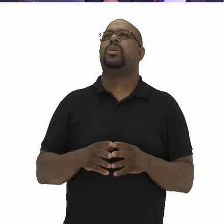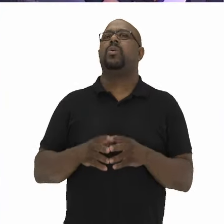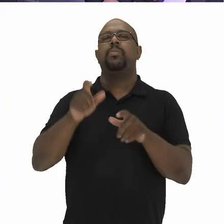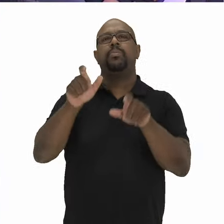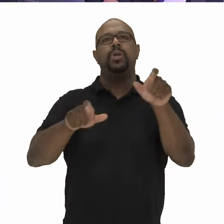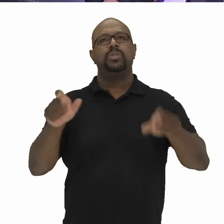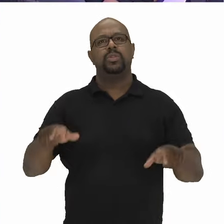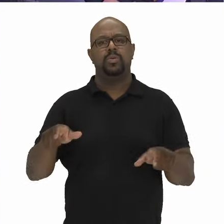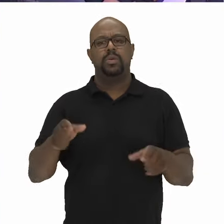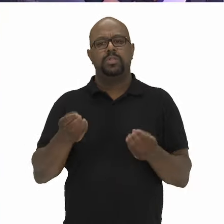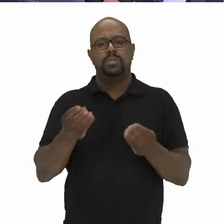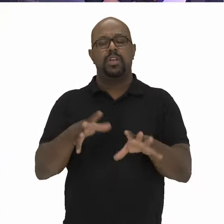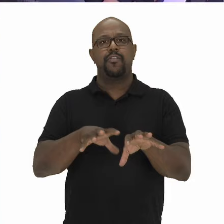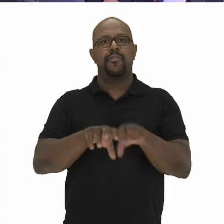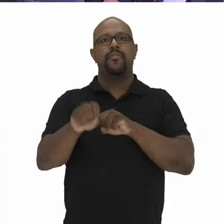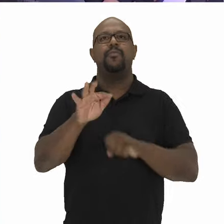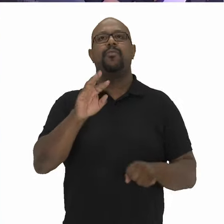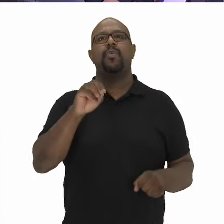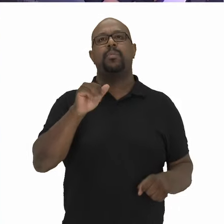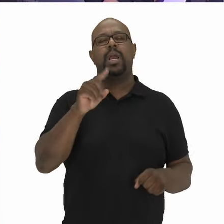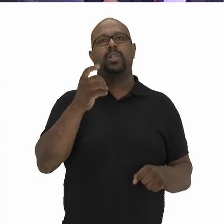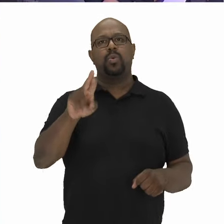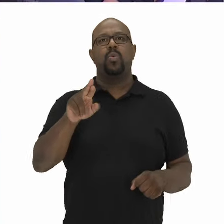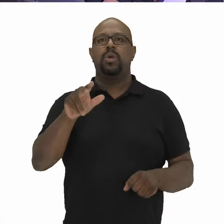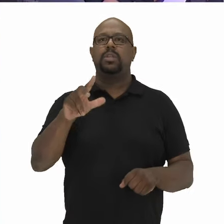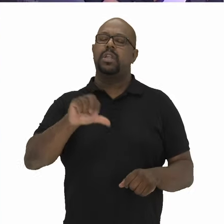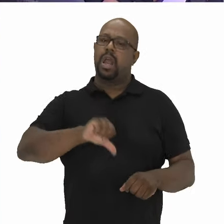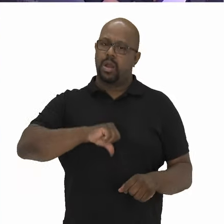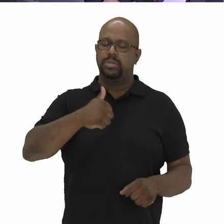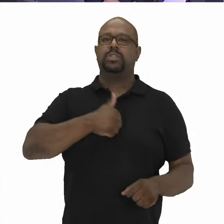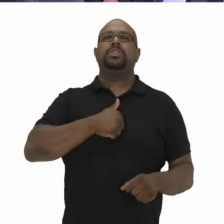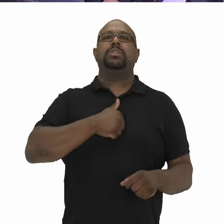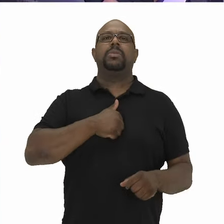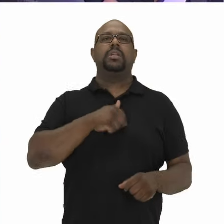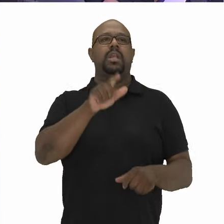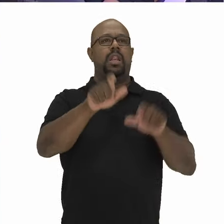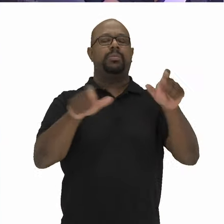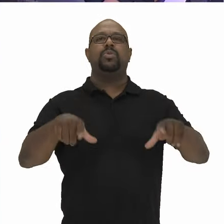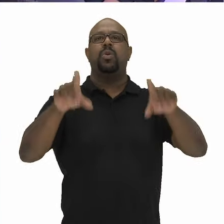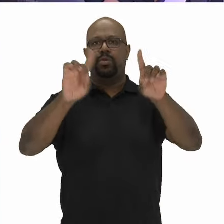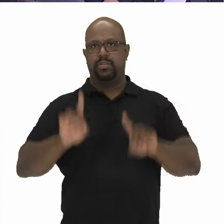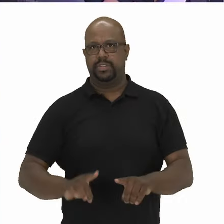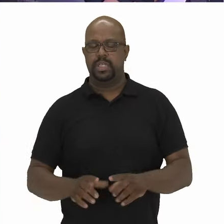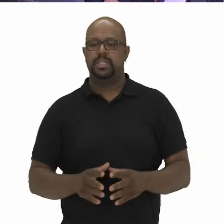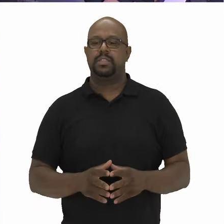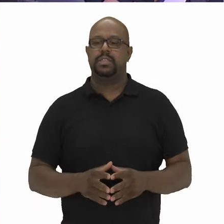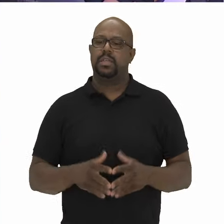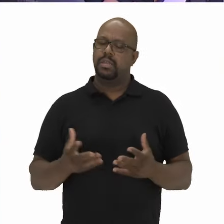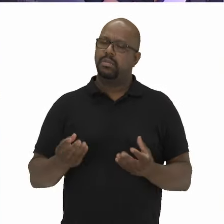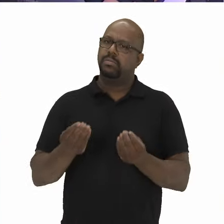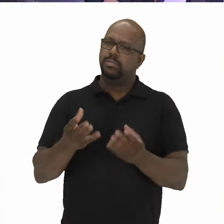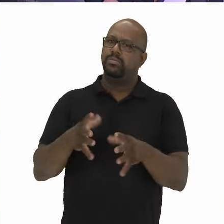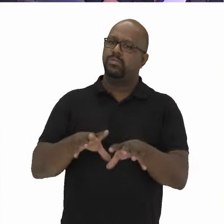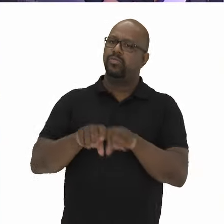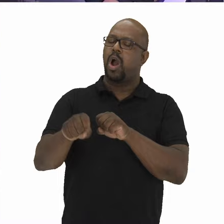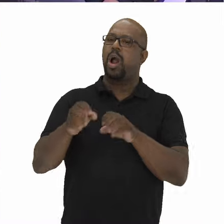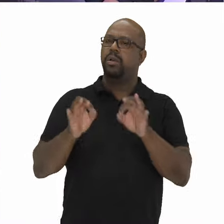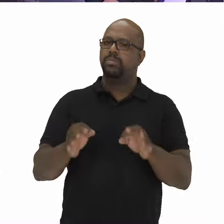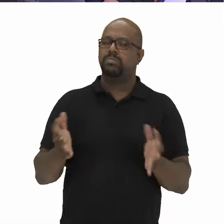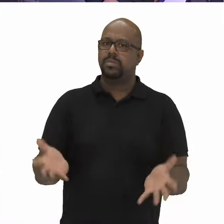sejam pessoas formadoras da autoestima daquela pessoa com deficiência e